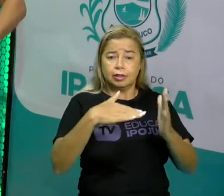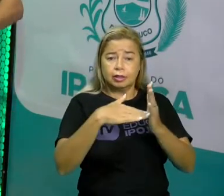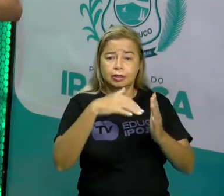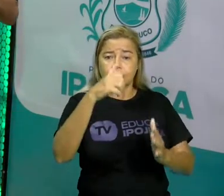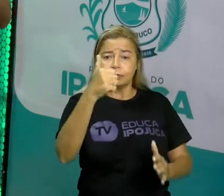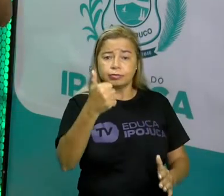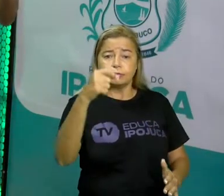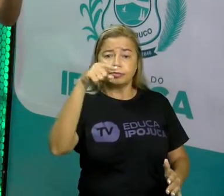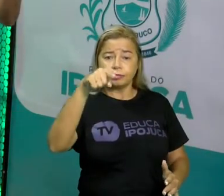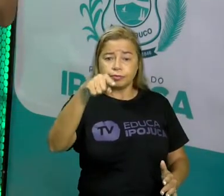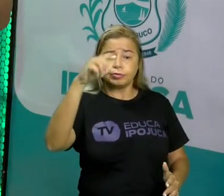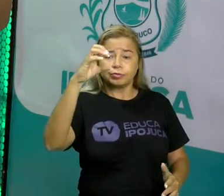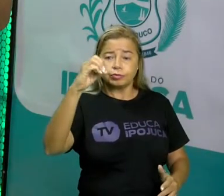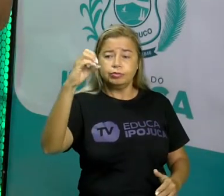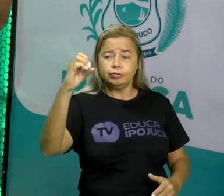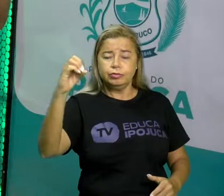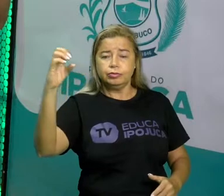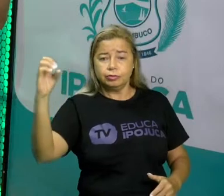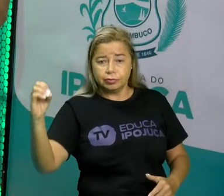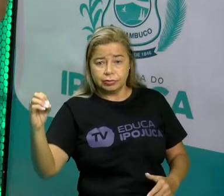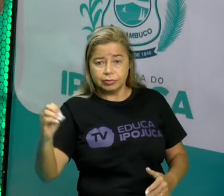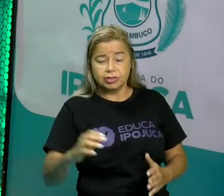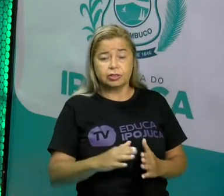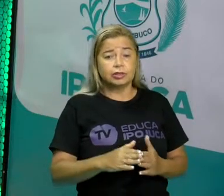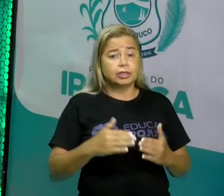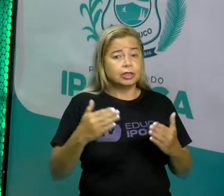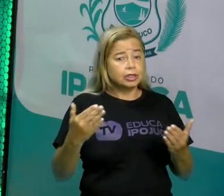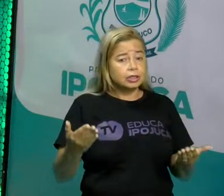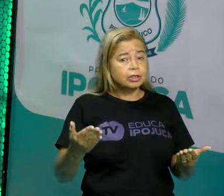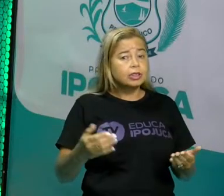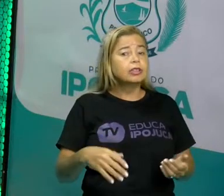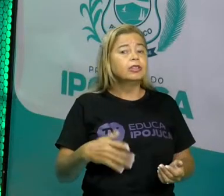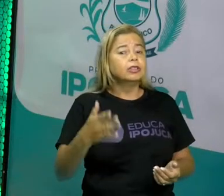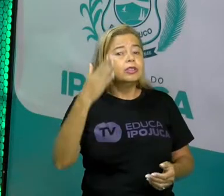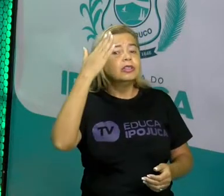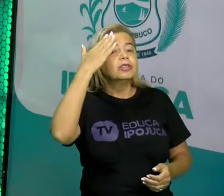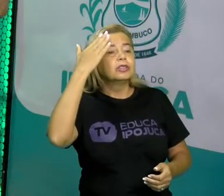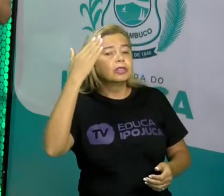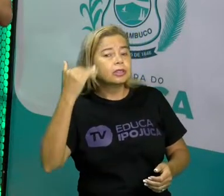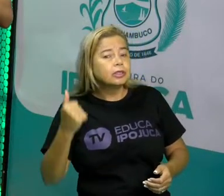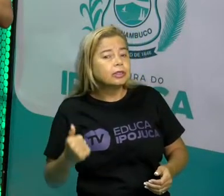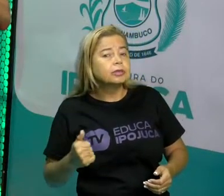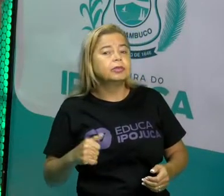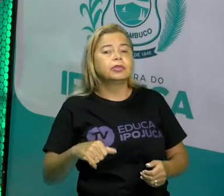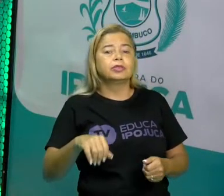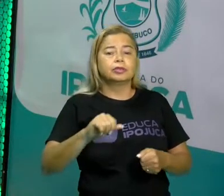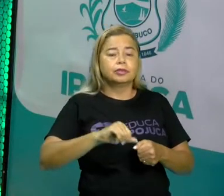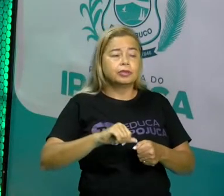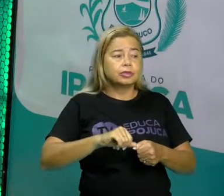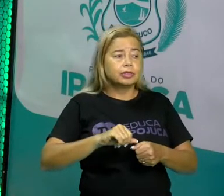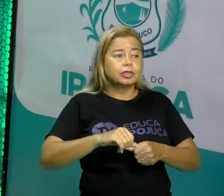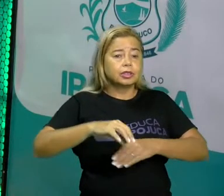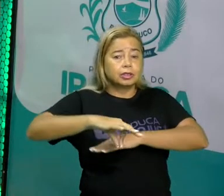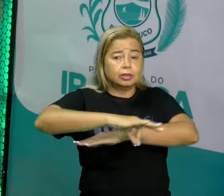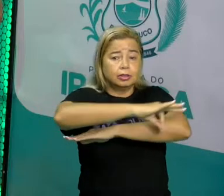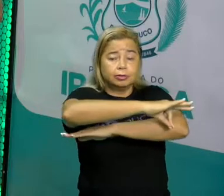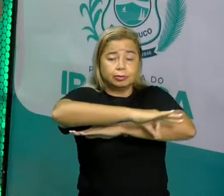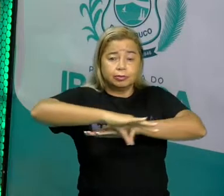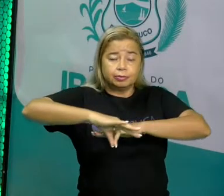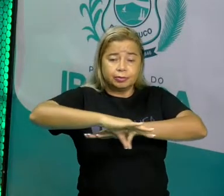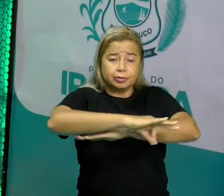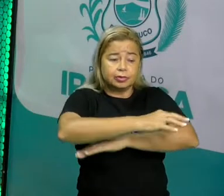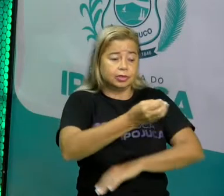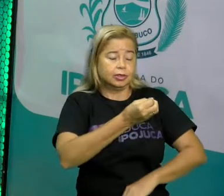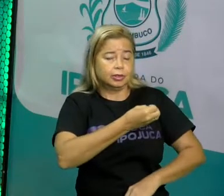numérica até o número 500, 300 e assim eu vou formando na minha mente. Por quê? Porque